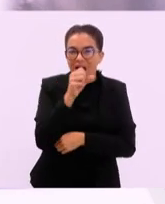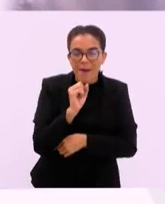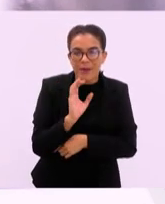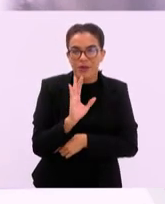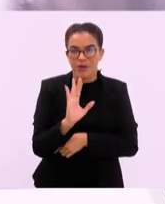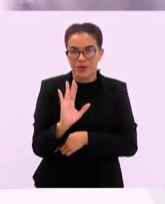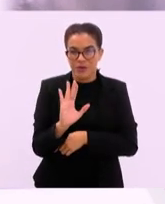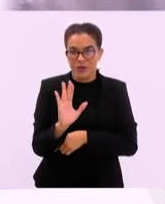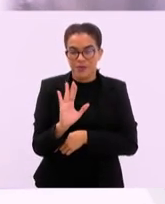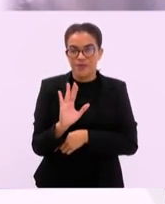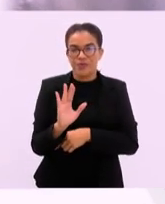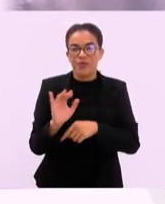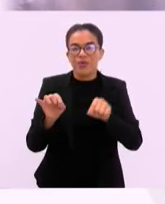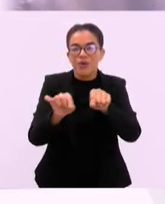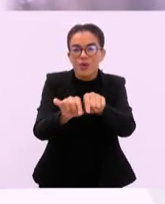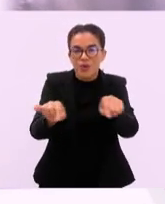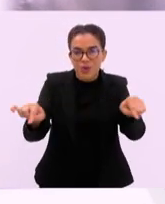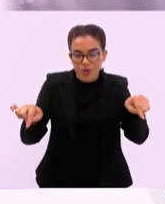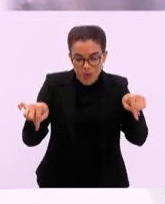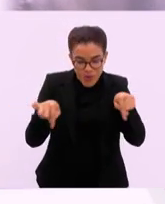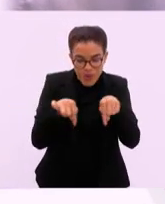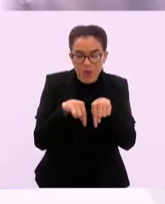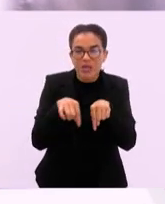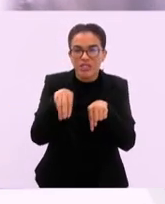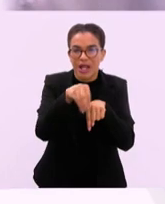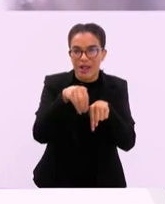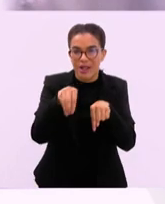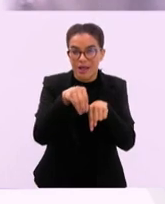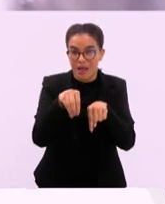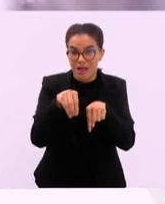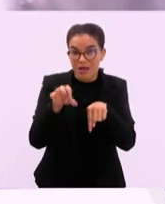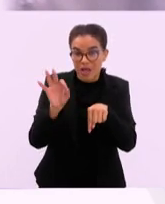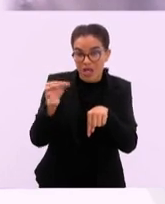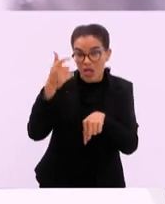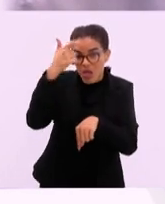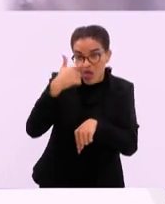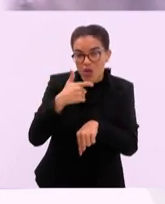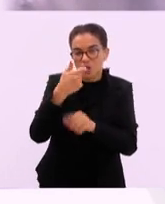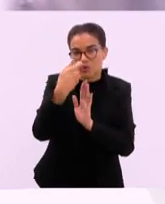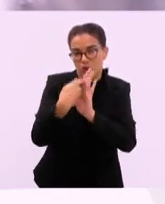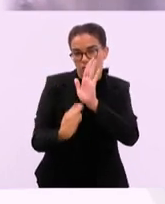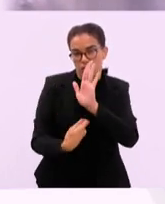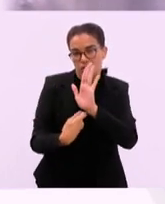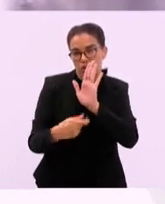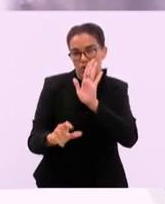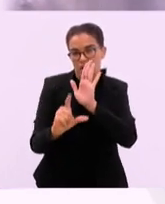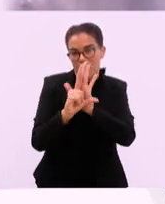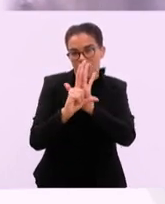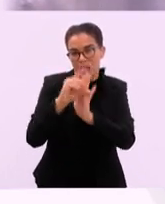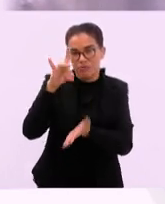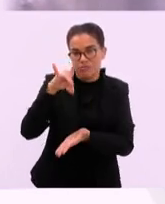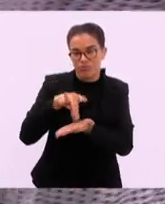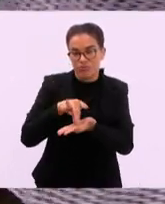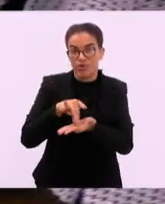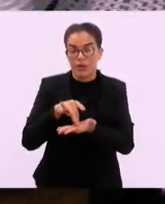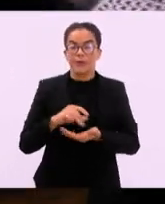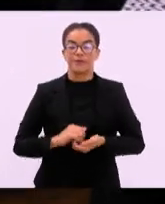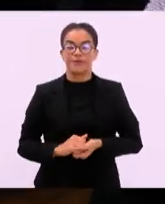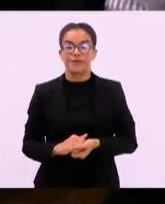Para discutir. Não vai ter grande alteração. Você nem é o autor da lei original. Eu sou autor da lei original. Veja,